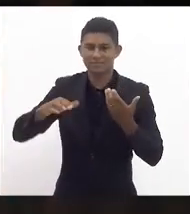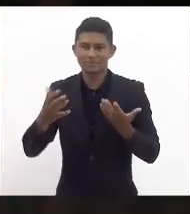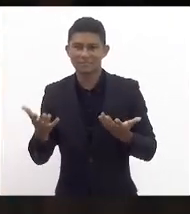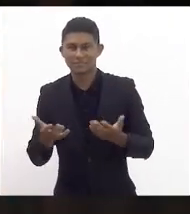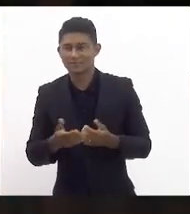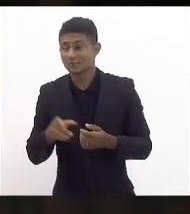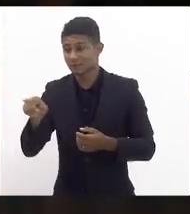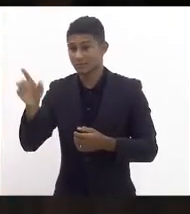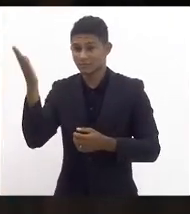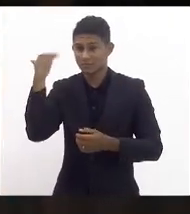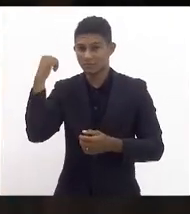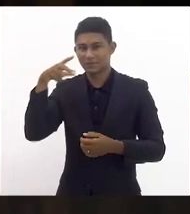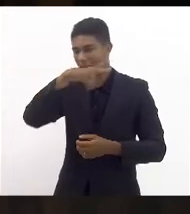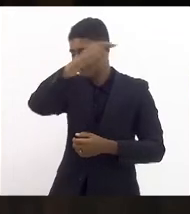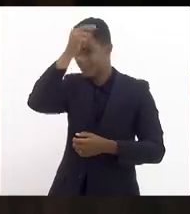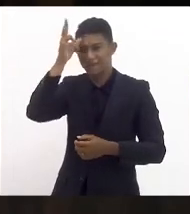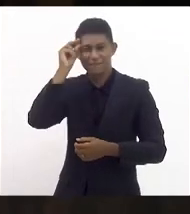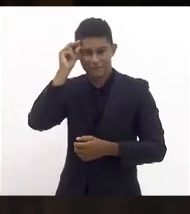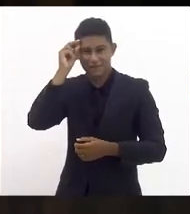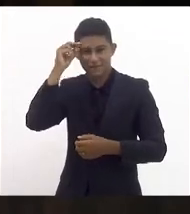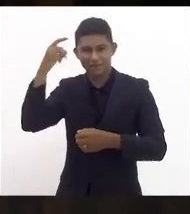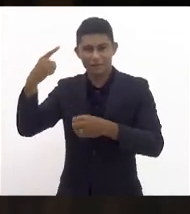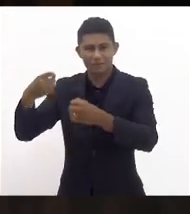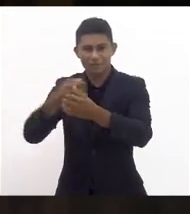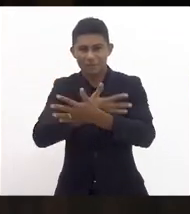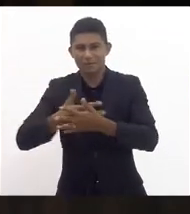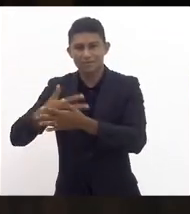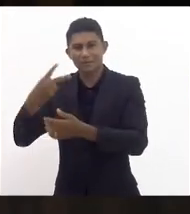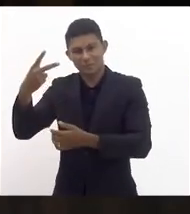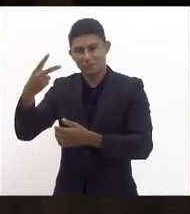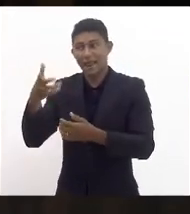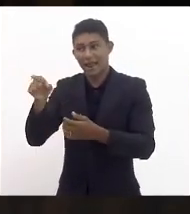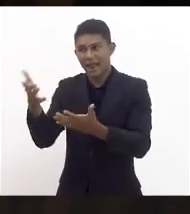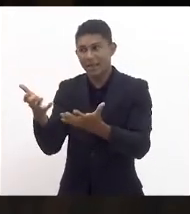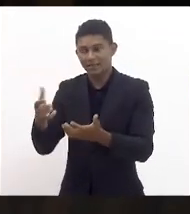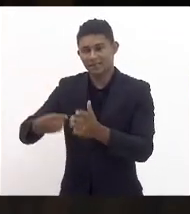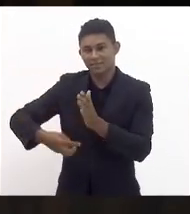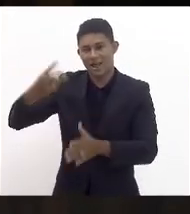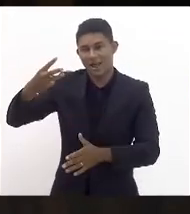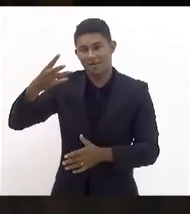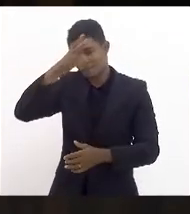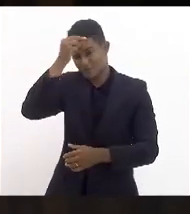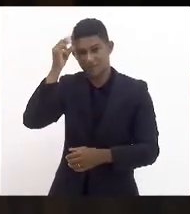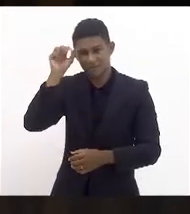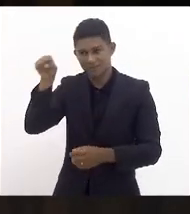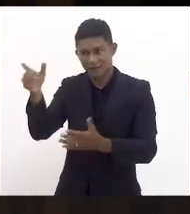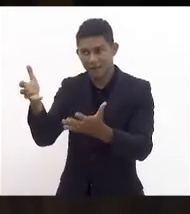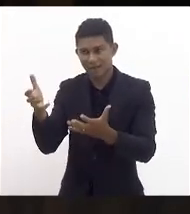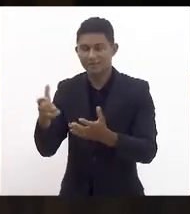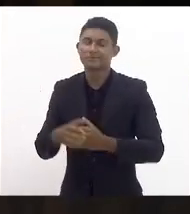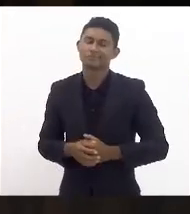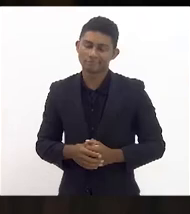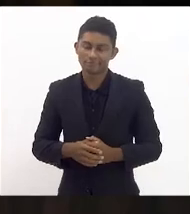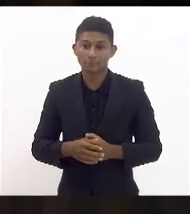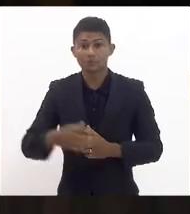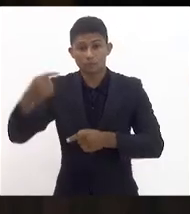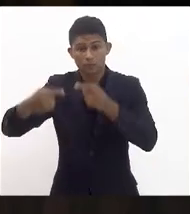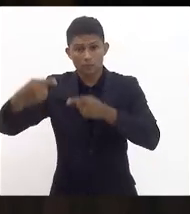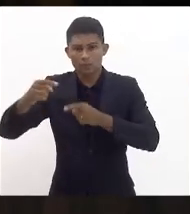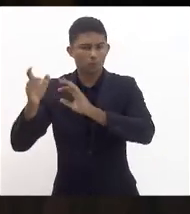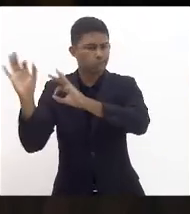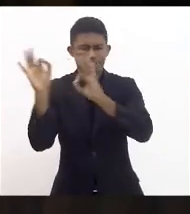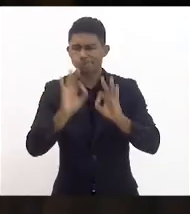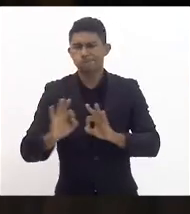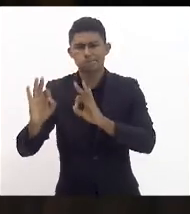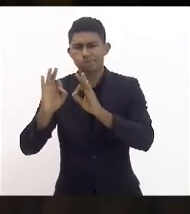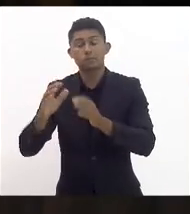que já foi prefeito de dois municípios, quer ser de um terceiro. Merece. Não havendo... quem queira discutir, encerra a discussão.